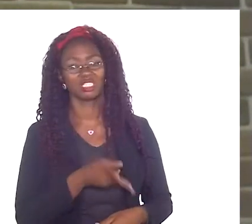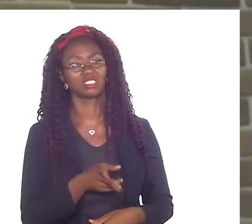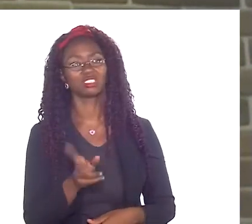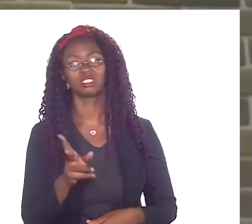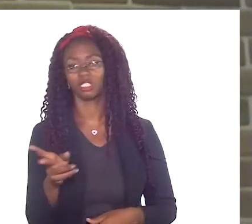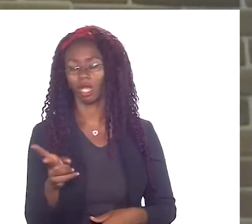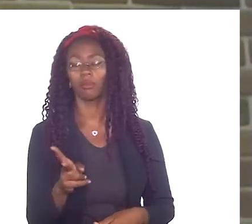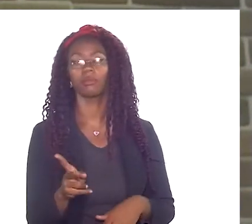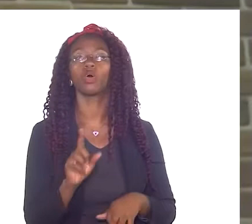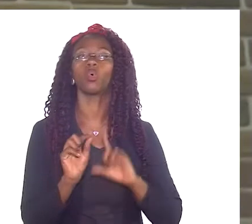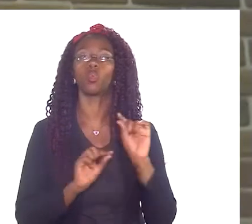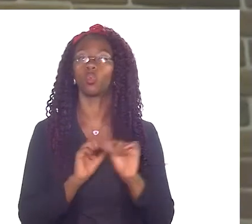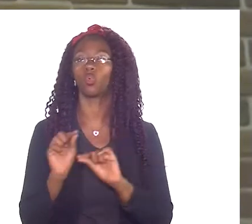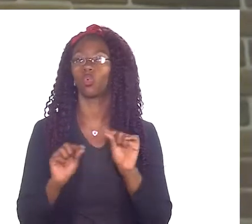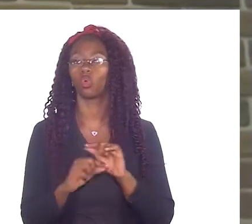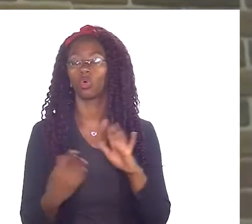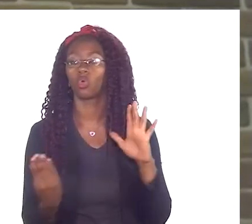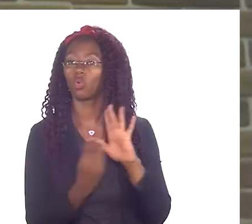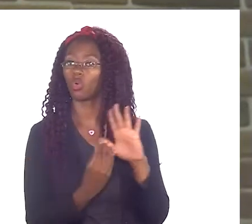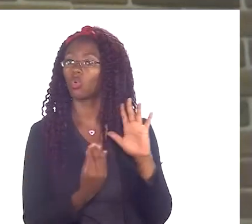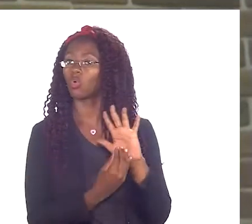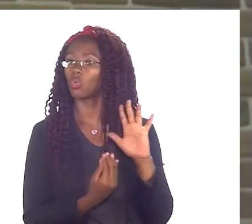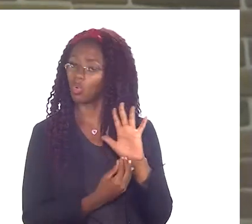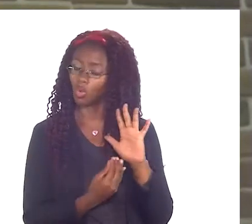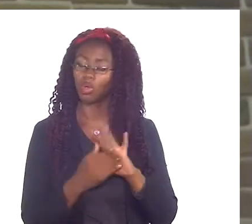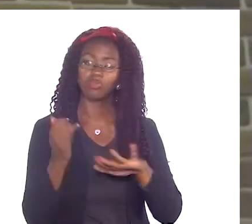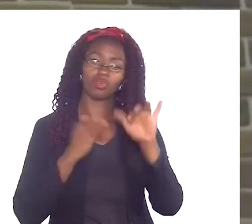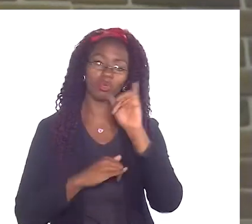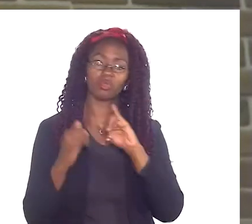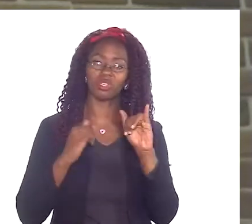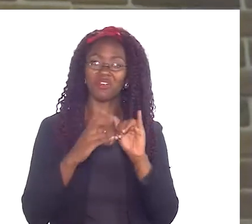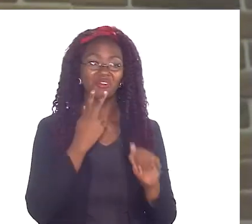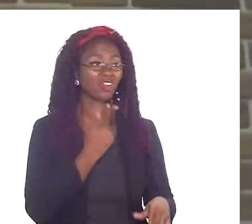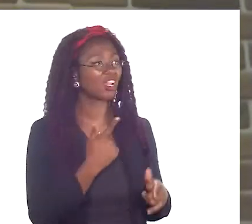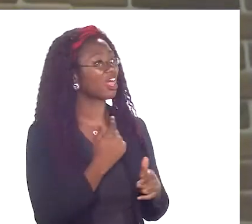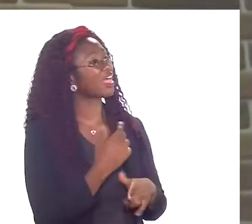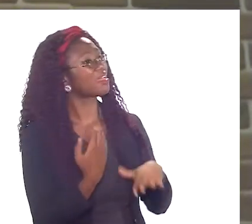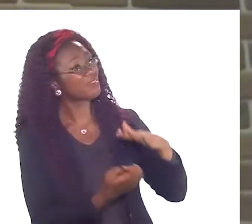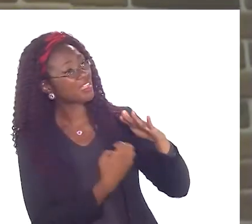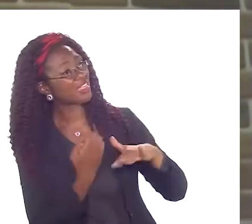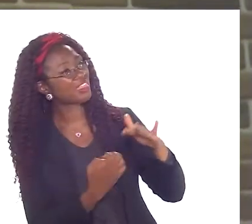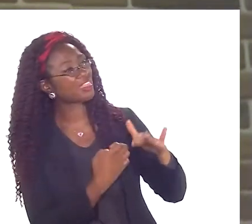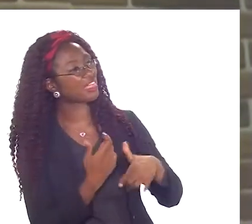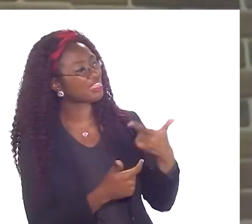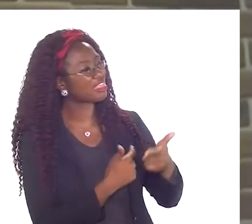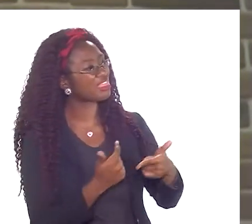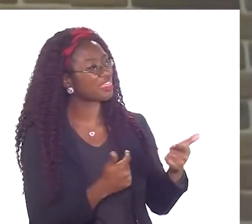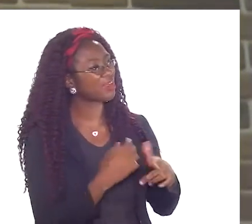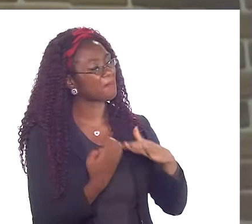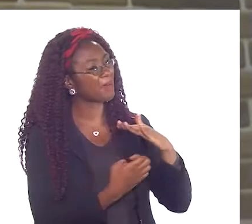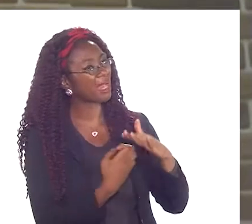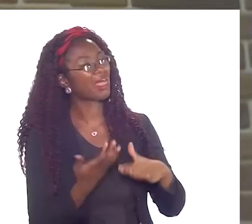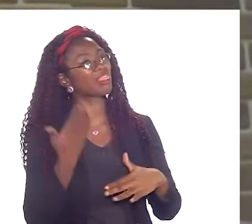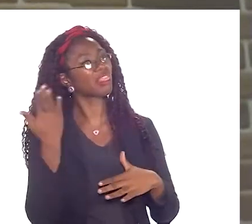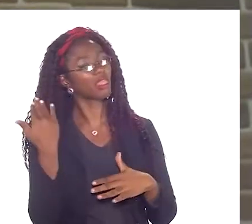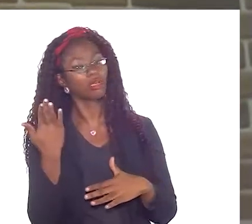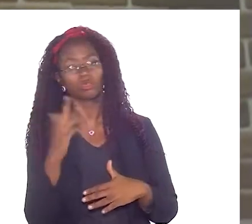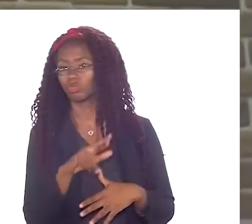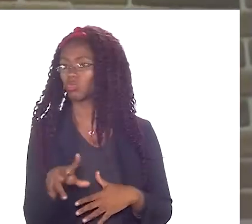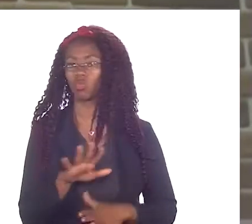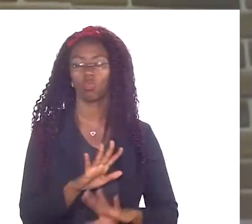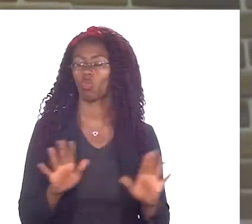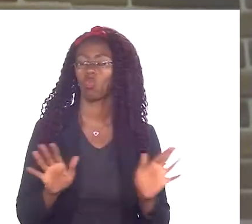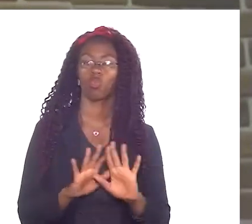aqui na nossa comunidade é assim, coloque suas realizações. Só que falou que trabalhou na empresa A ou na empresa B, de período A, de período